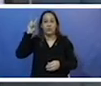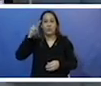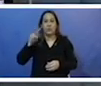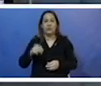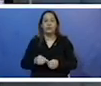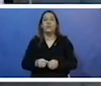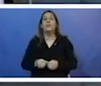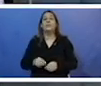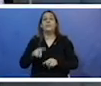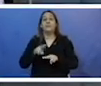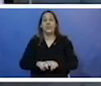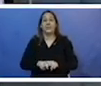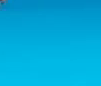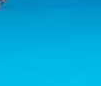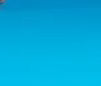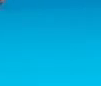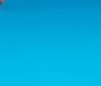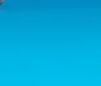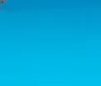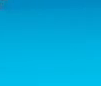No Senta que lá vem história.